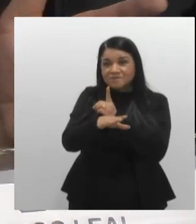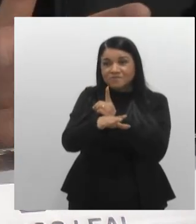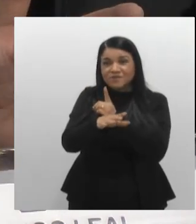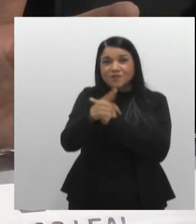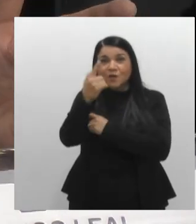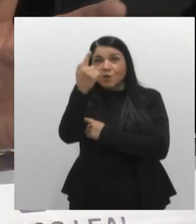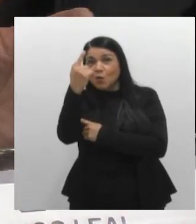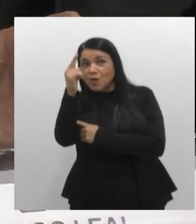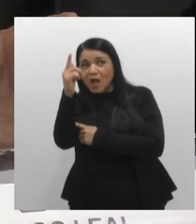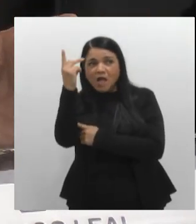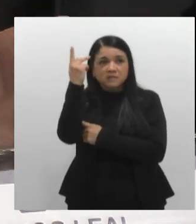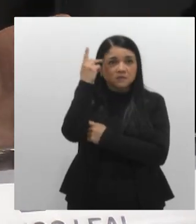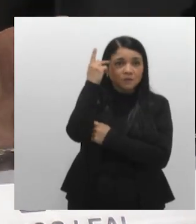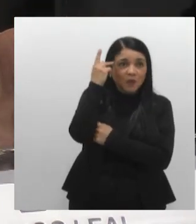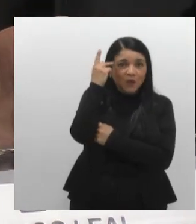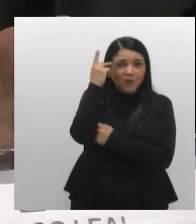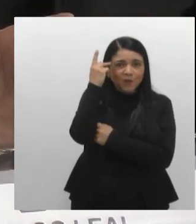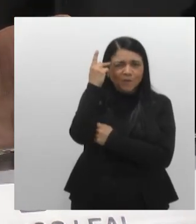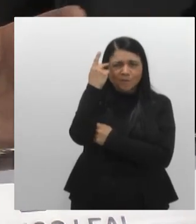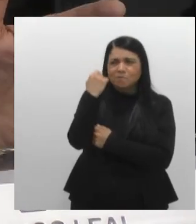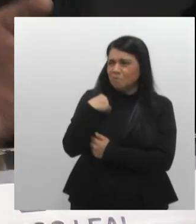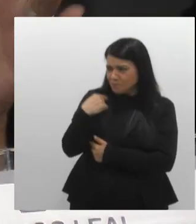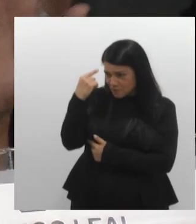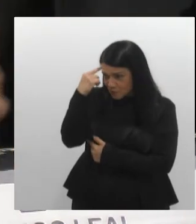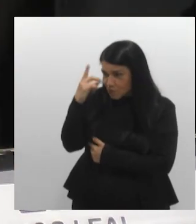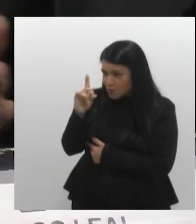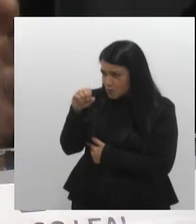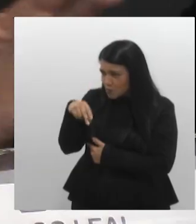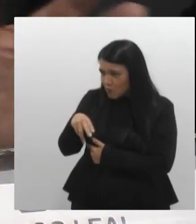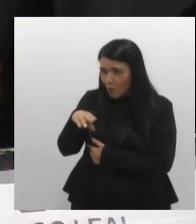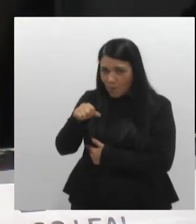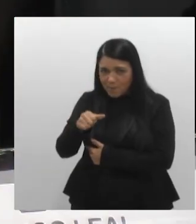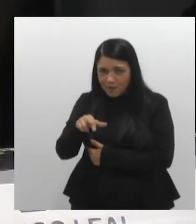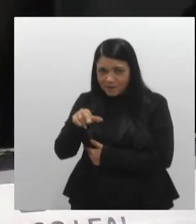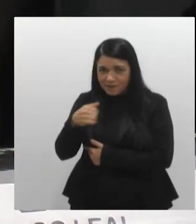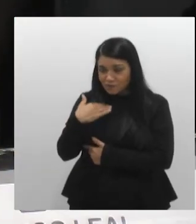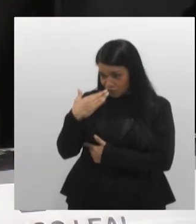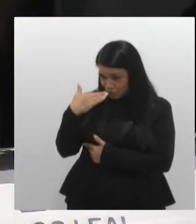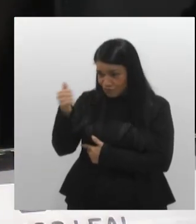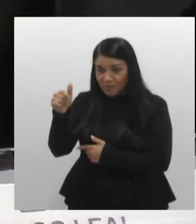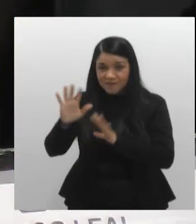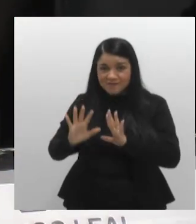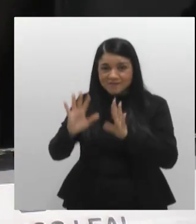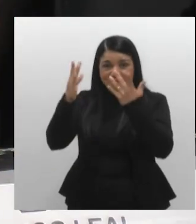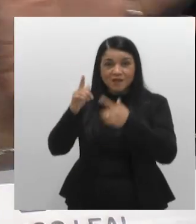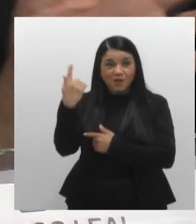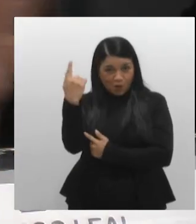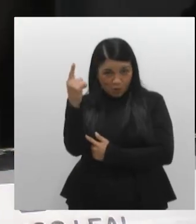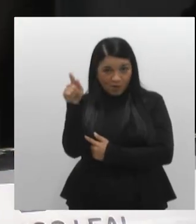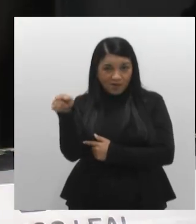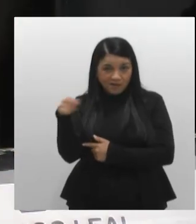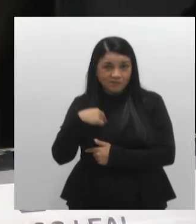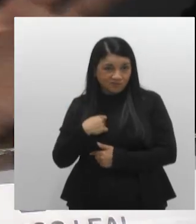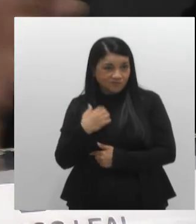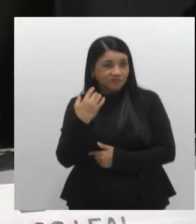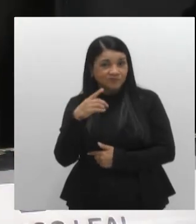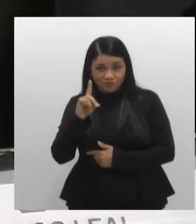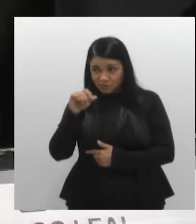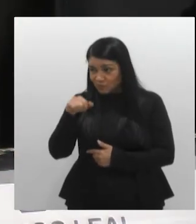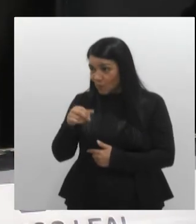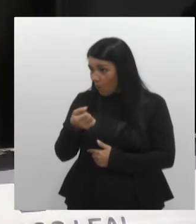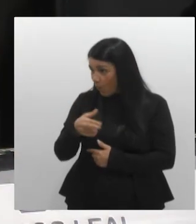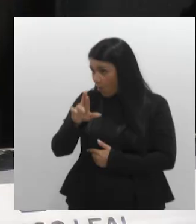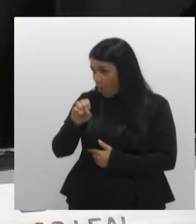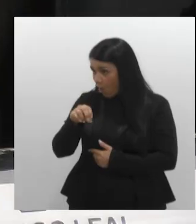São Paulo. Já pensou, Dom Zé Maria, se você é chamado para fazer lá uma celebração em Goiás, Dom Roque, ser chamado lá em São